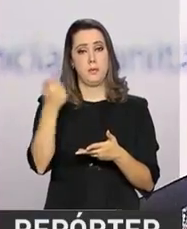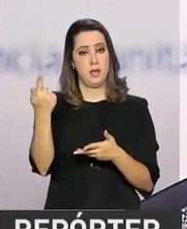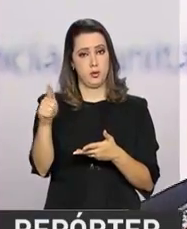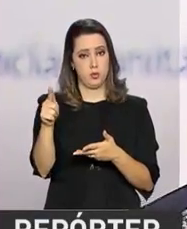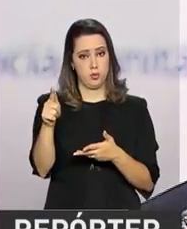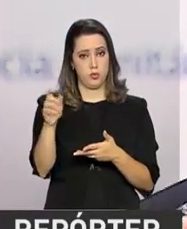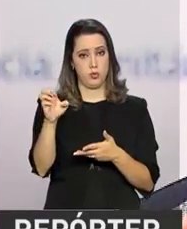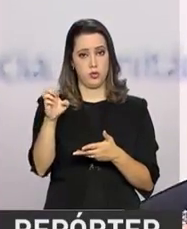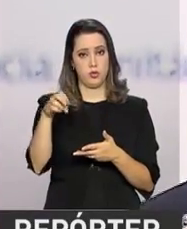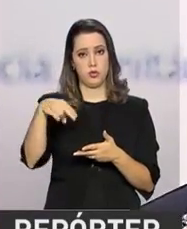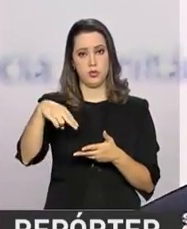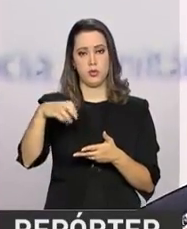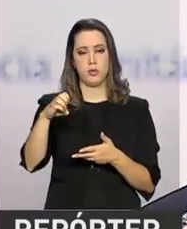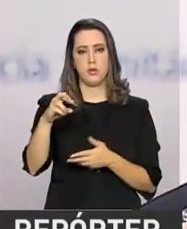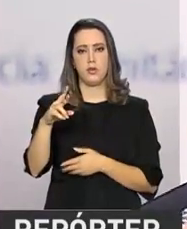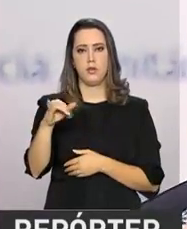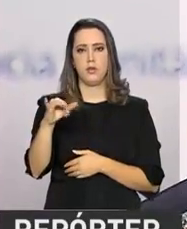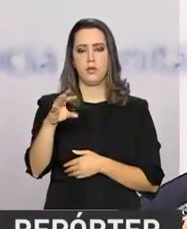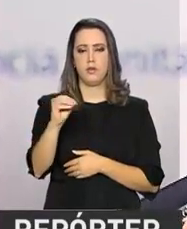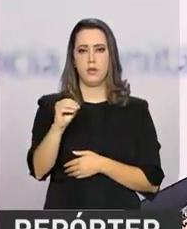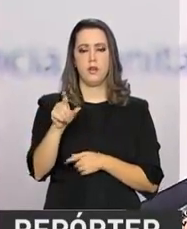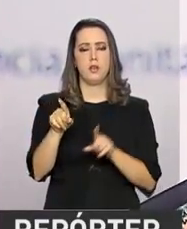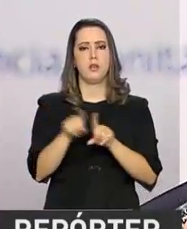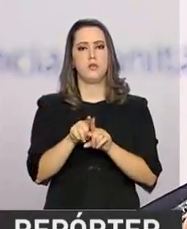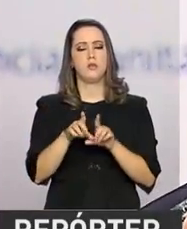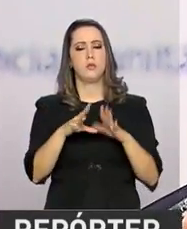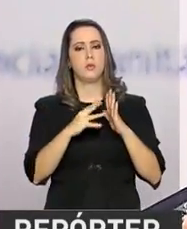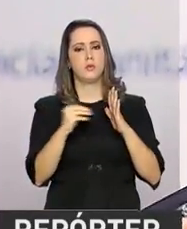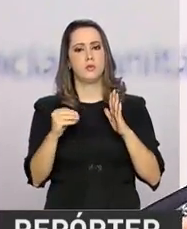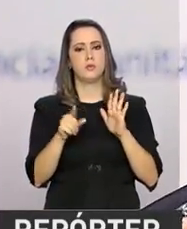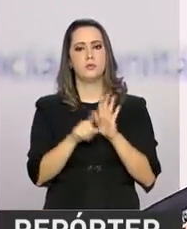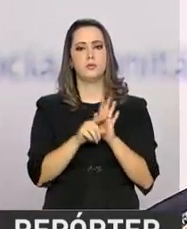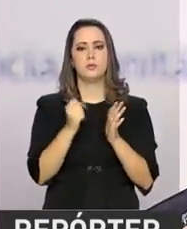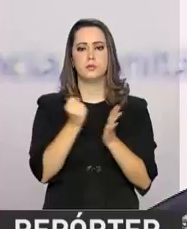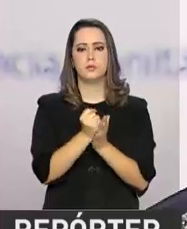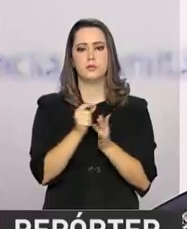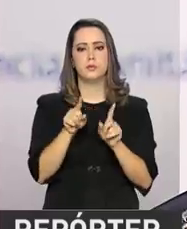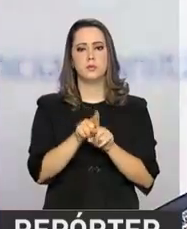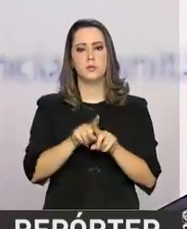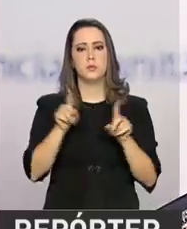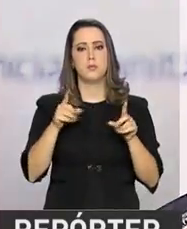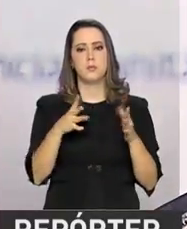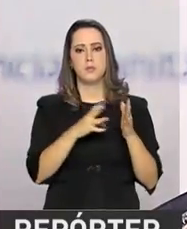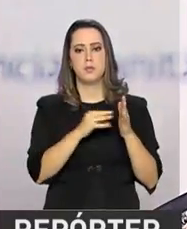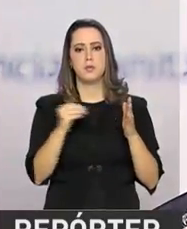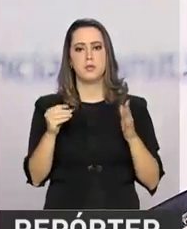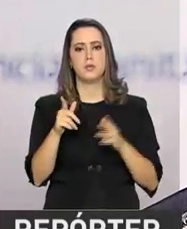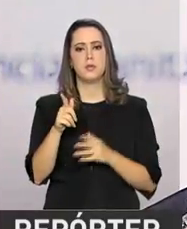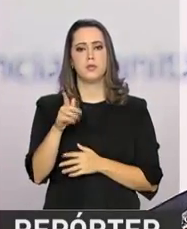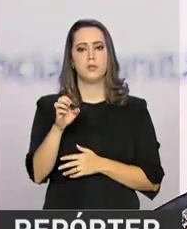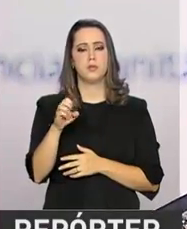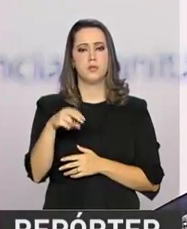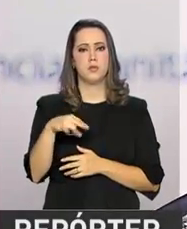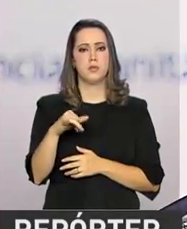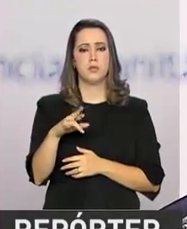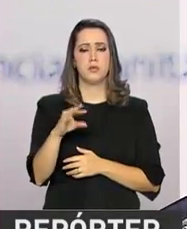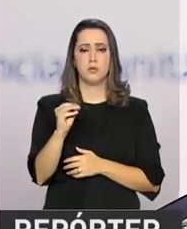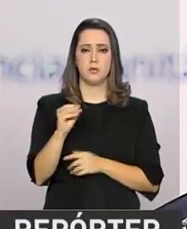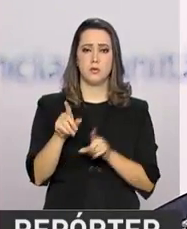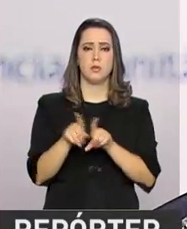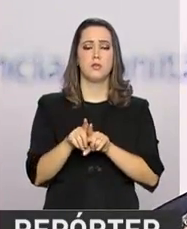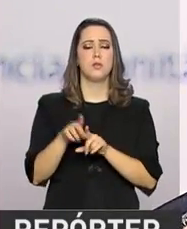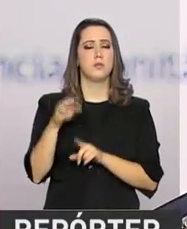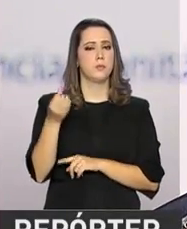que os similares não espere genéricos com marca mas do ponto de vista técnico são genéricos também já ocupam em